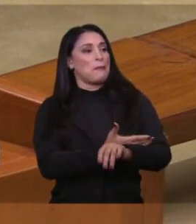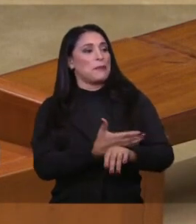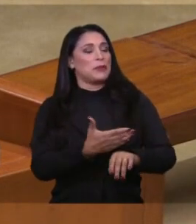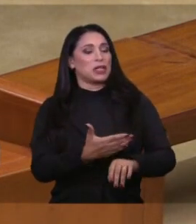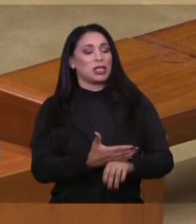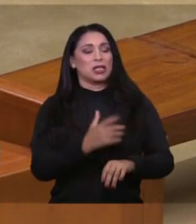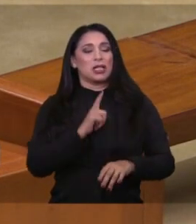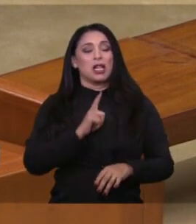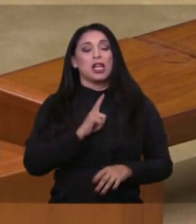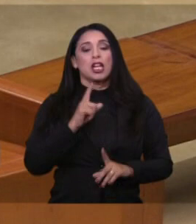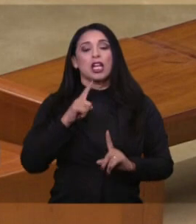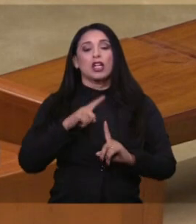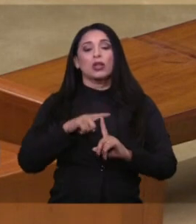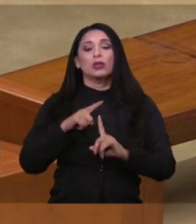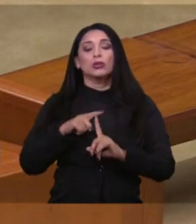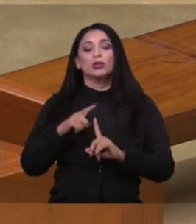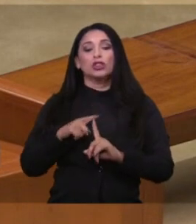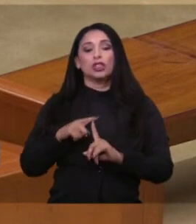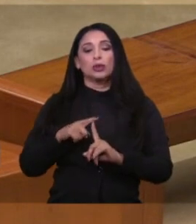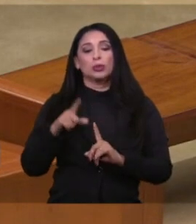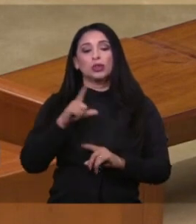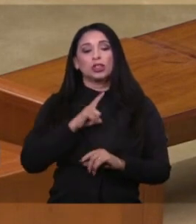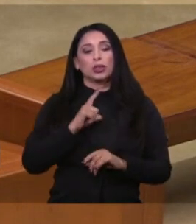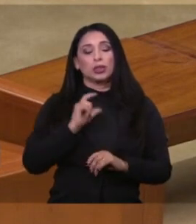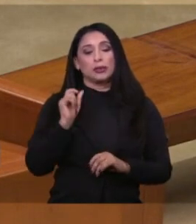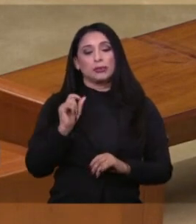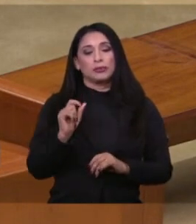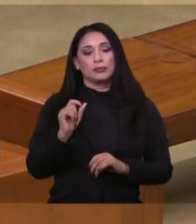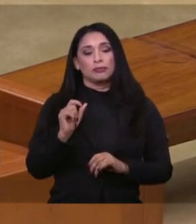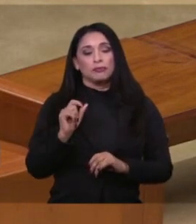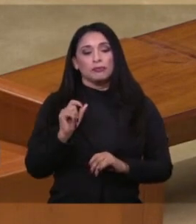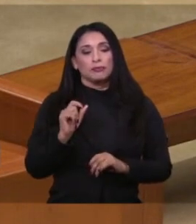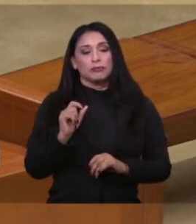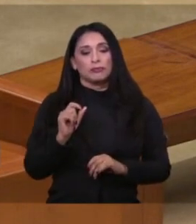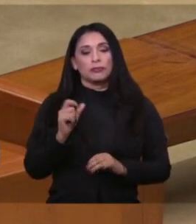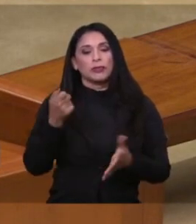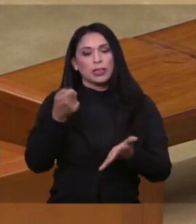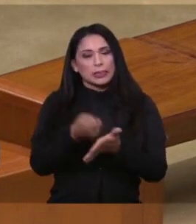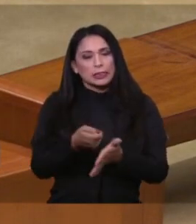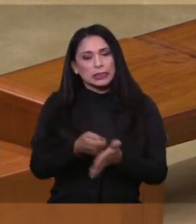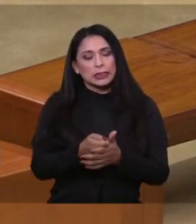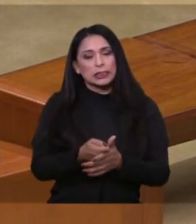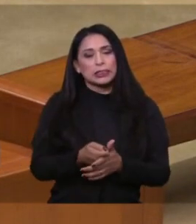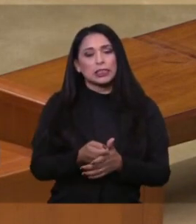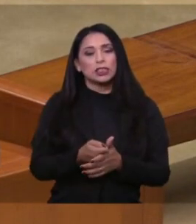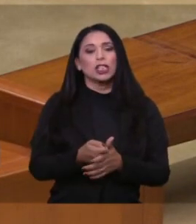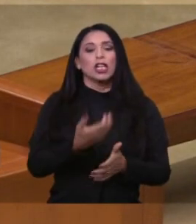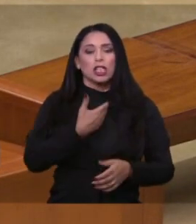é um tipo de circunstância que exige a reparação estatal.